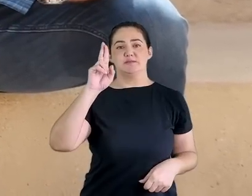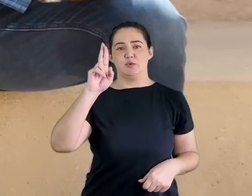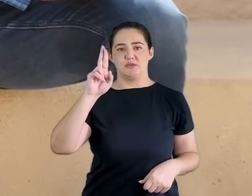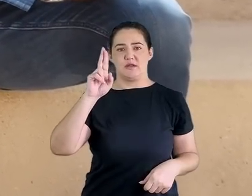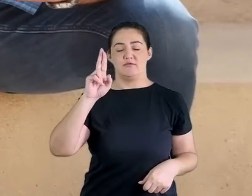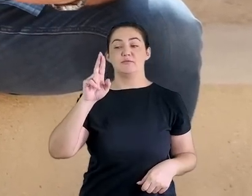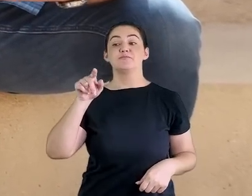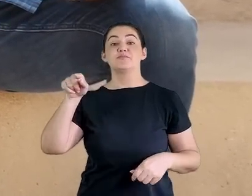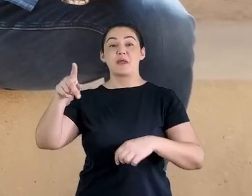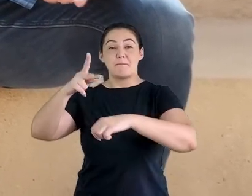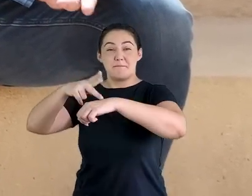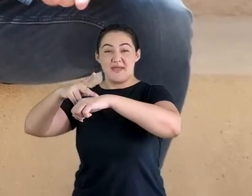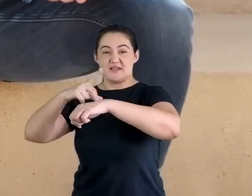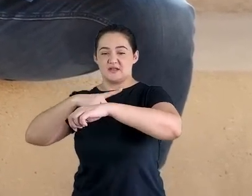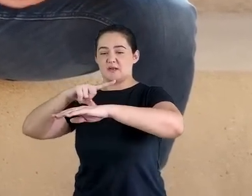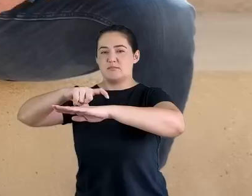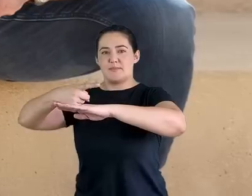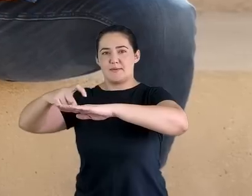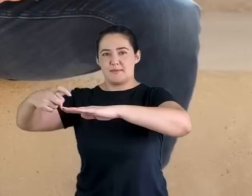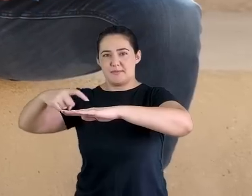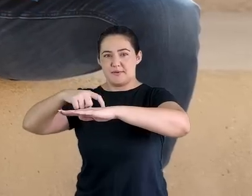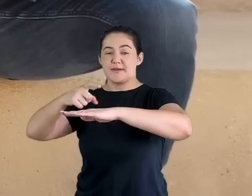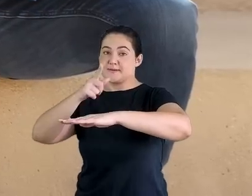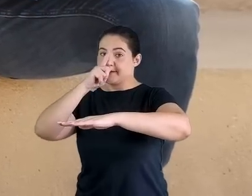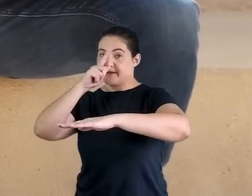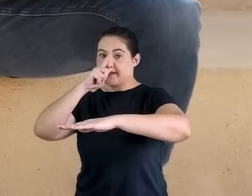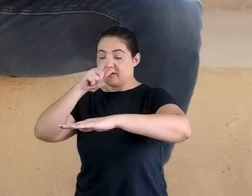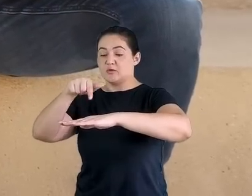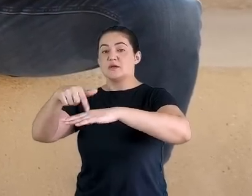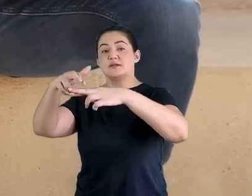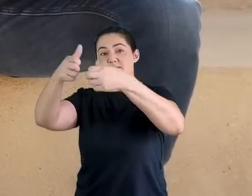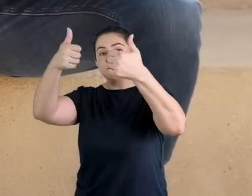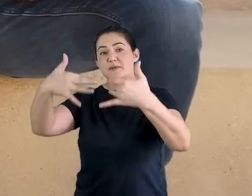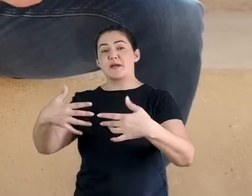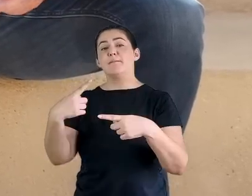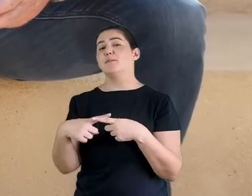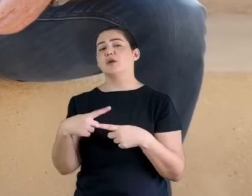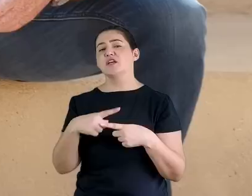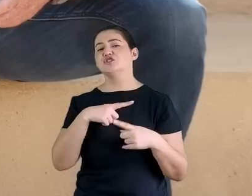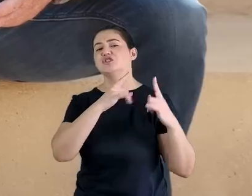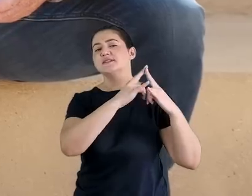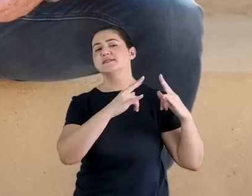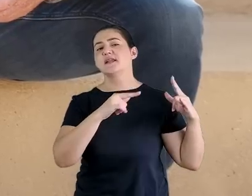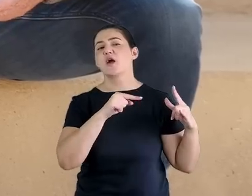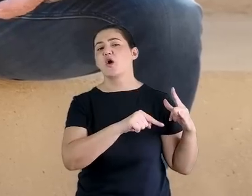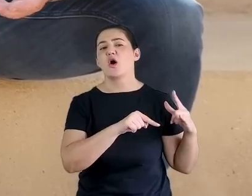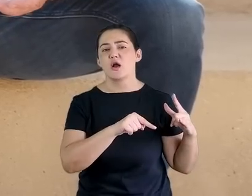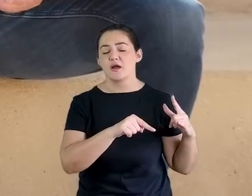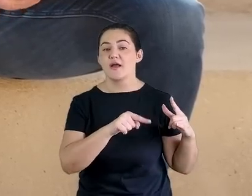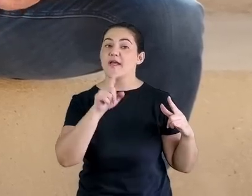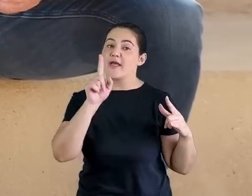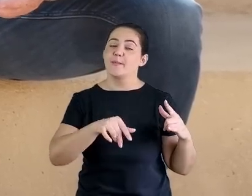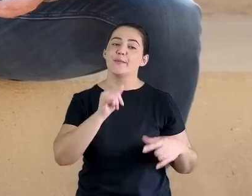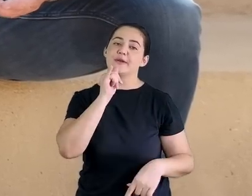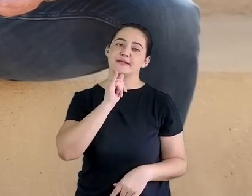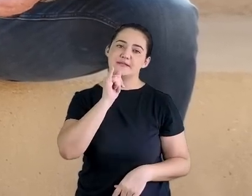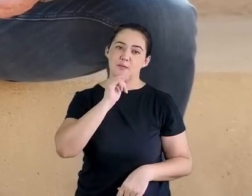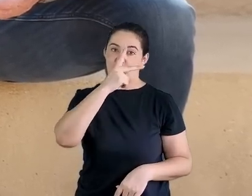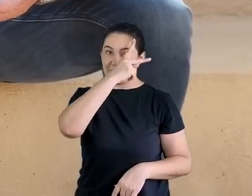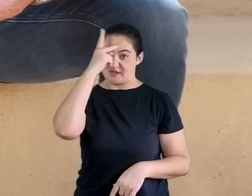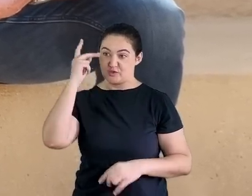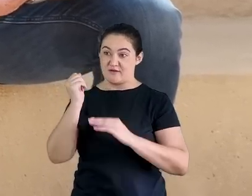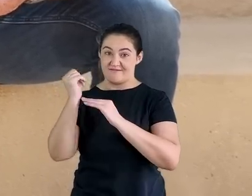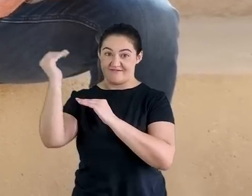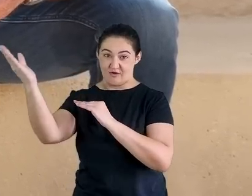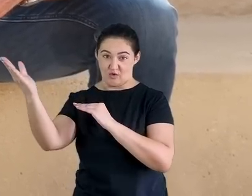que estava funcionando a sinagoga. Por exemplo, era para as pessoas que vinham de fora do país, ou seja, os